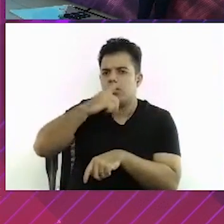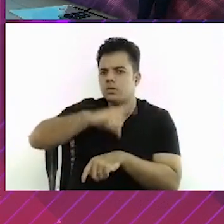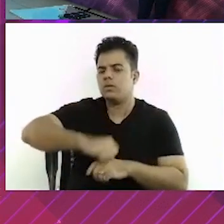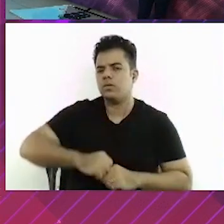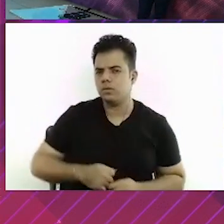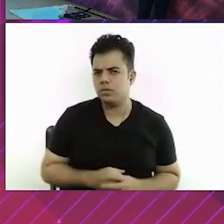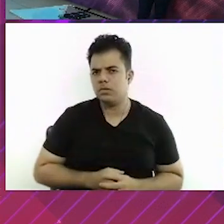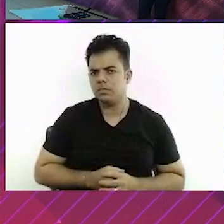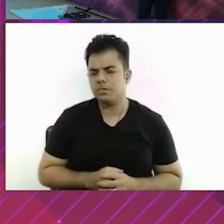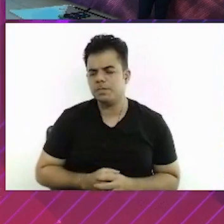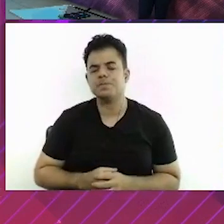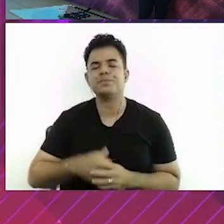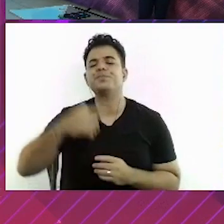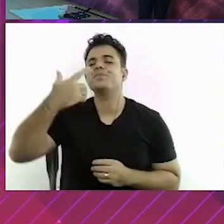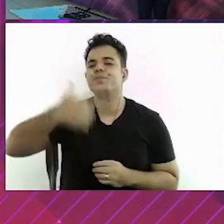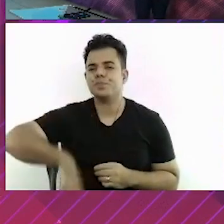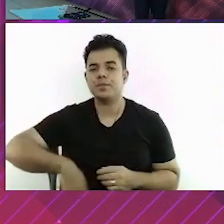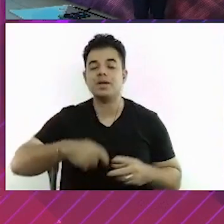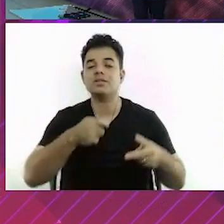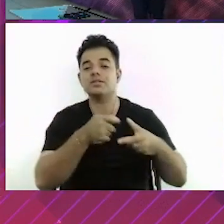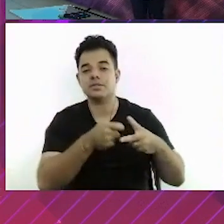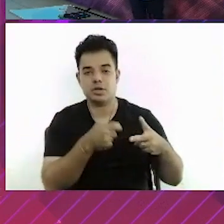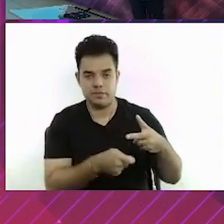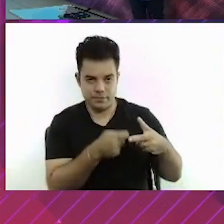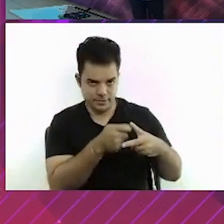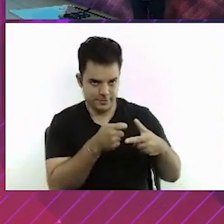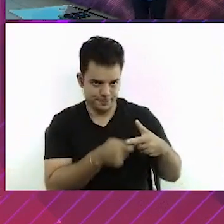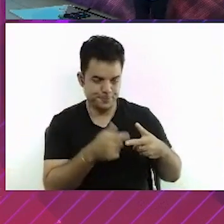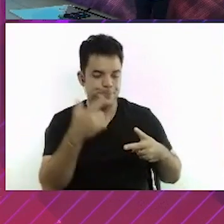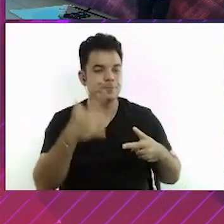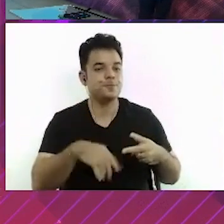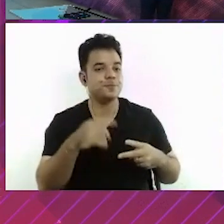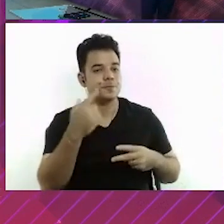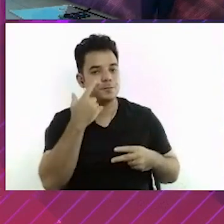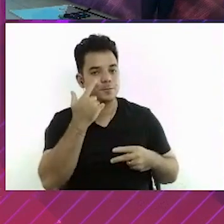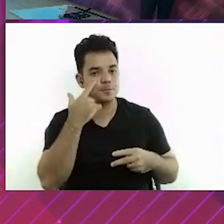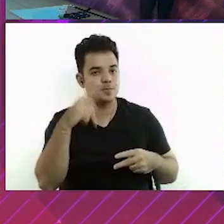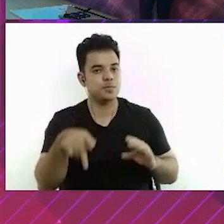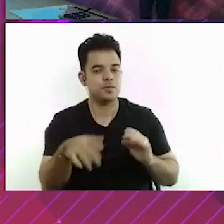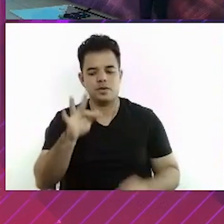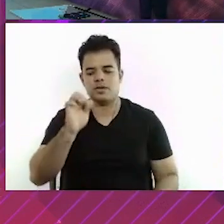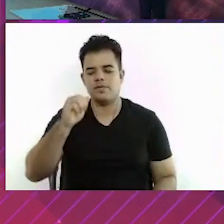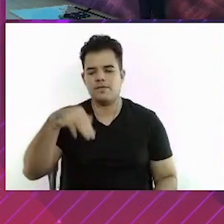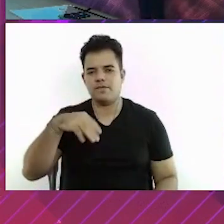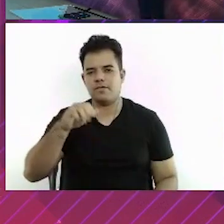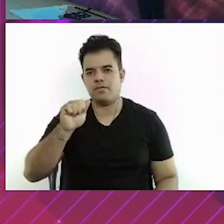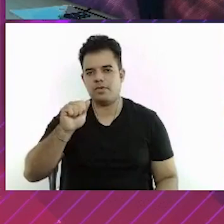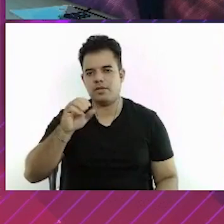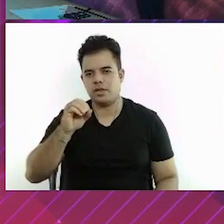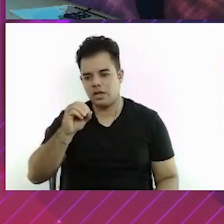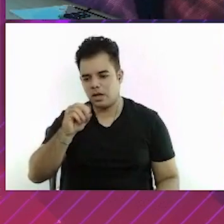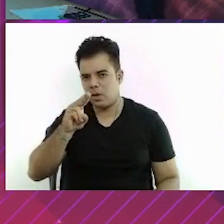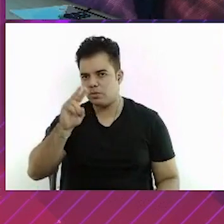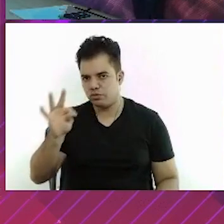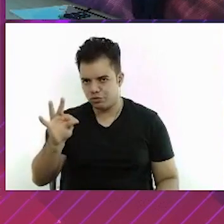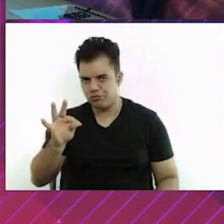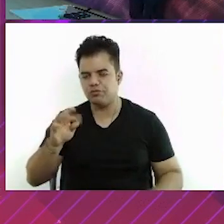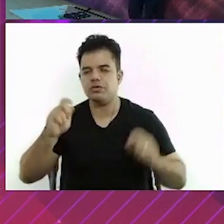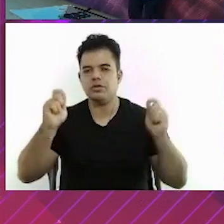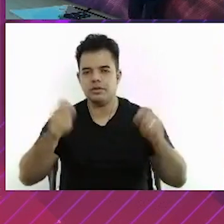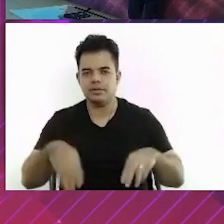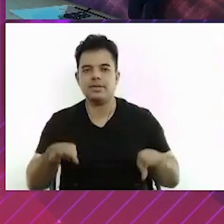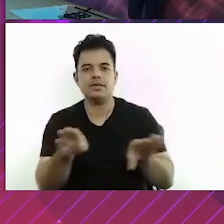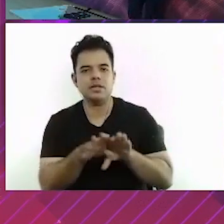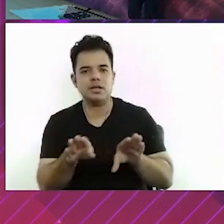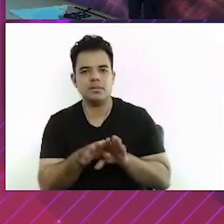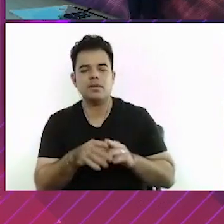Em seguida, a gente tem Java. Aqui eu estou instanciando uma fanout, mas poderia ser qualquer outro tipo. Também estou dizendo que é durável,